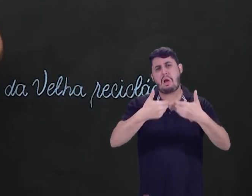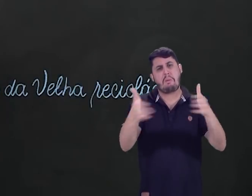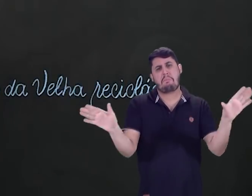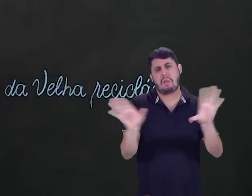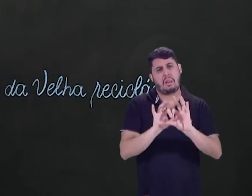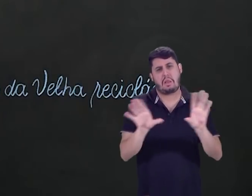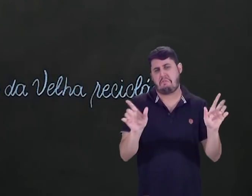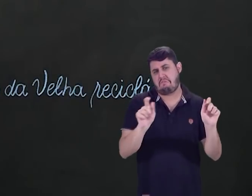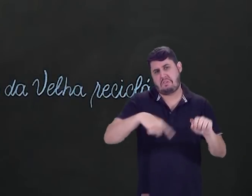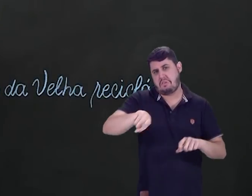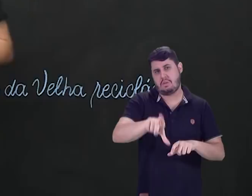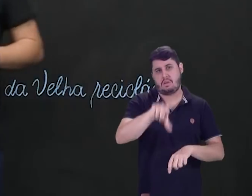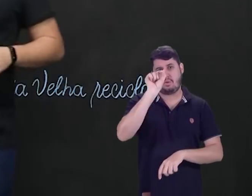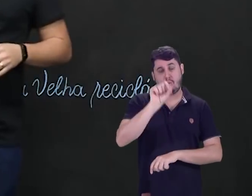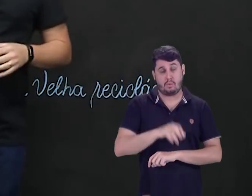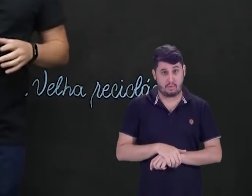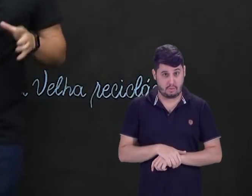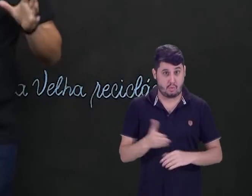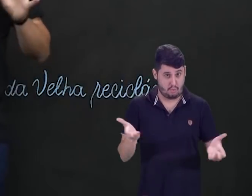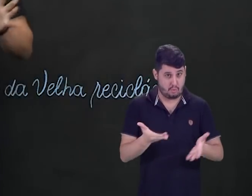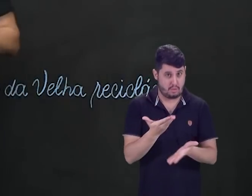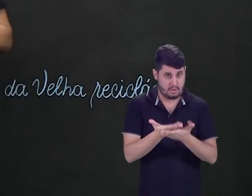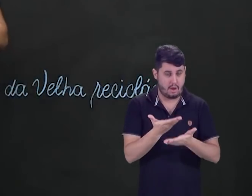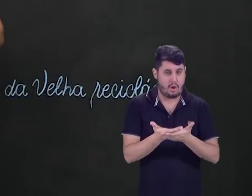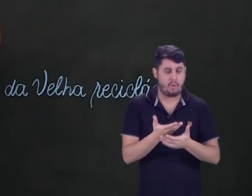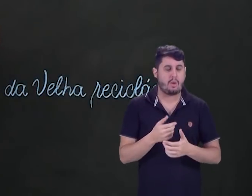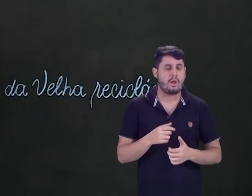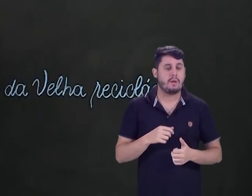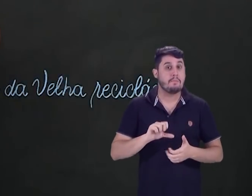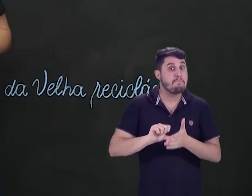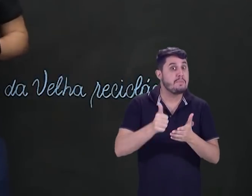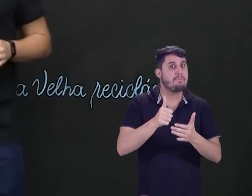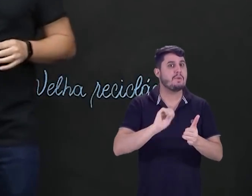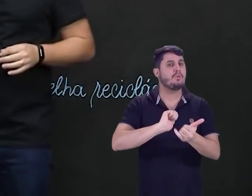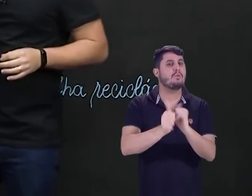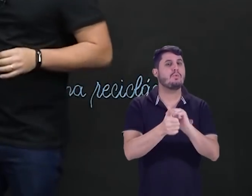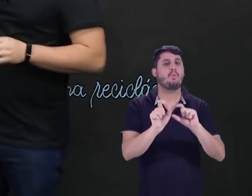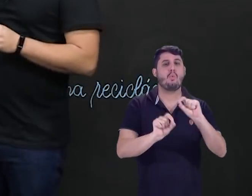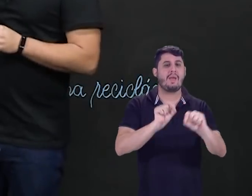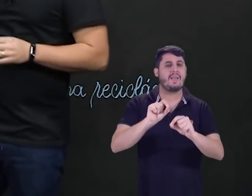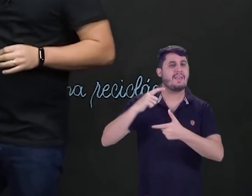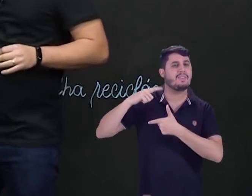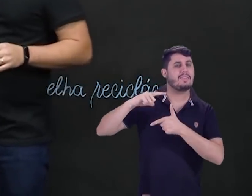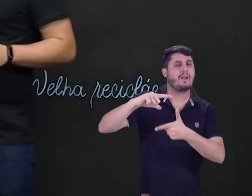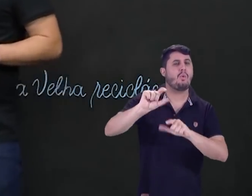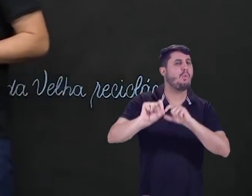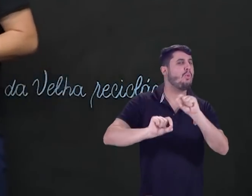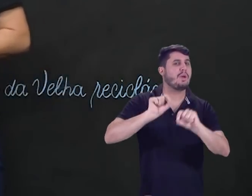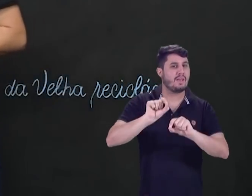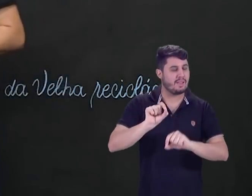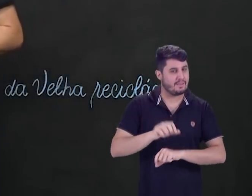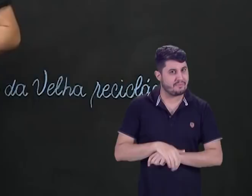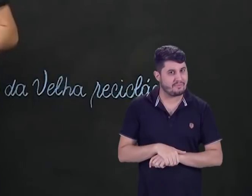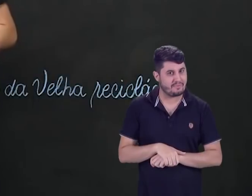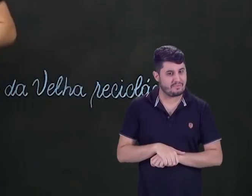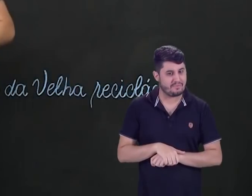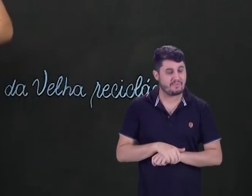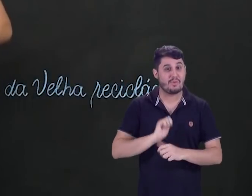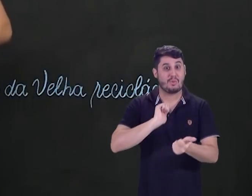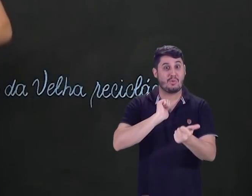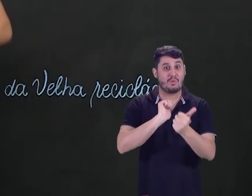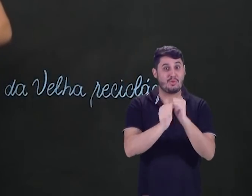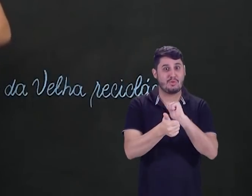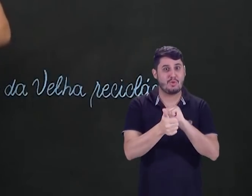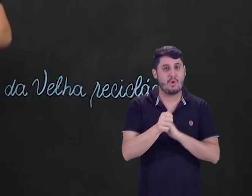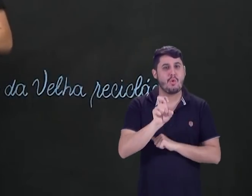seu critério. Essa aula nós vamos começar com o primeiro jogo, um dos jogos tradicionais mais conhecidos, que é o Jogo